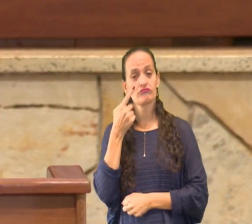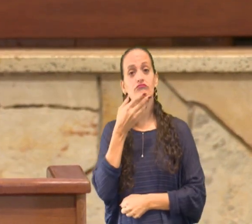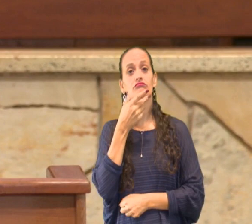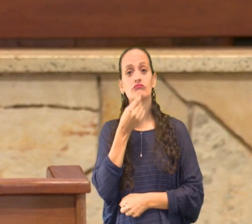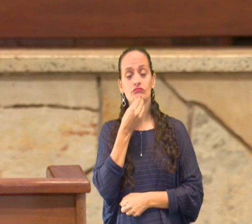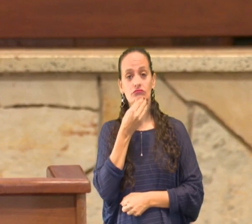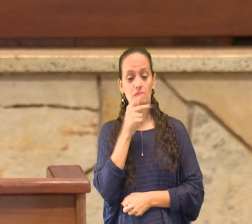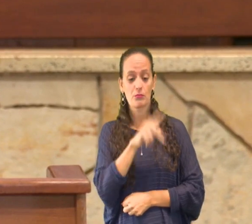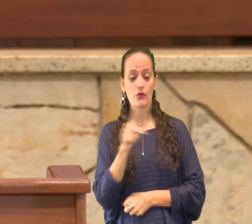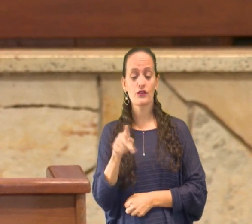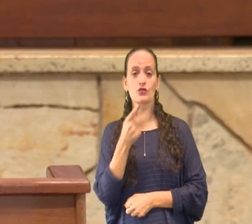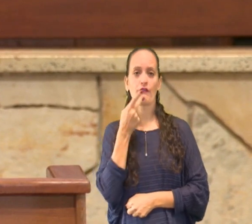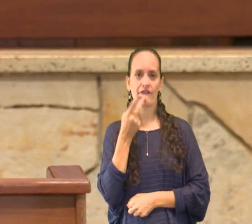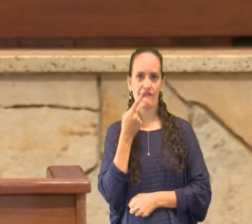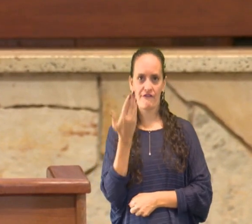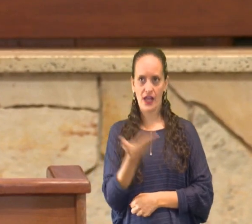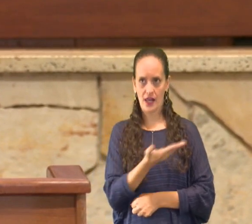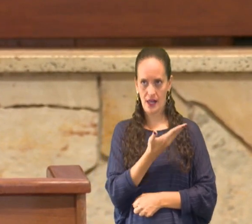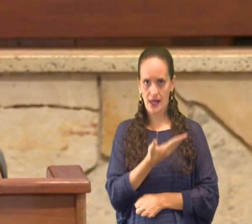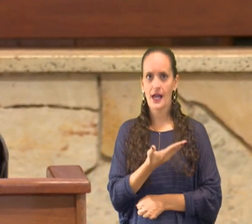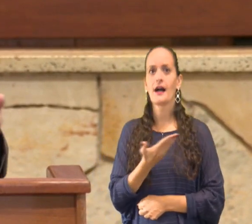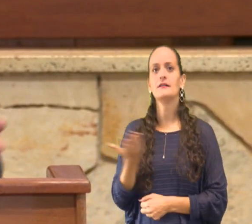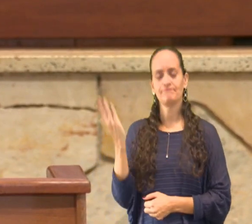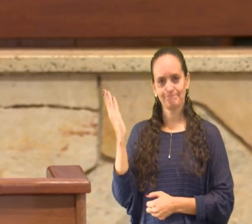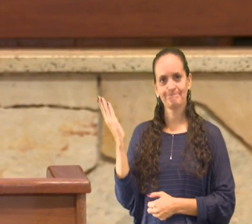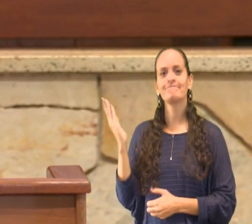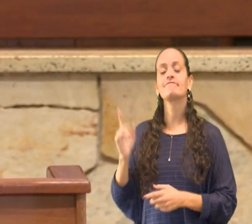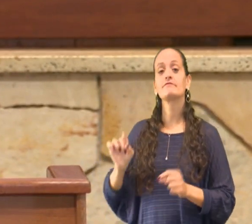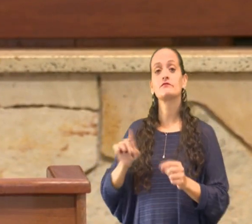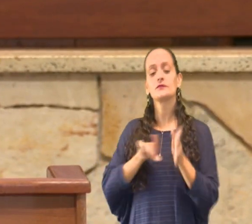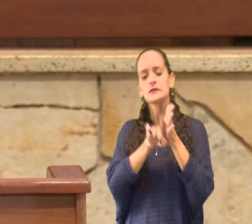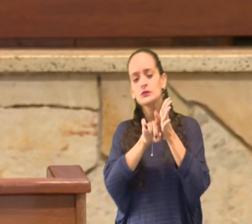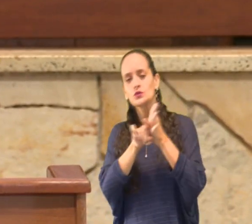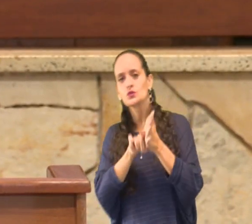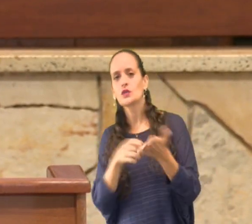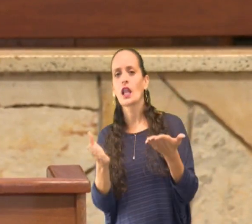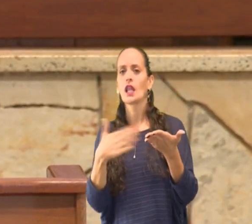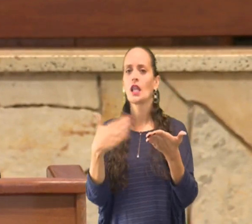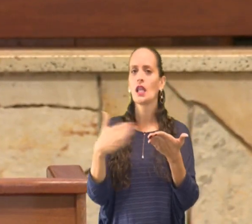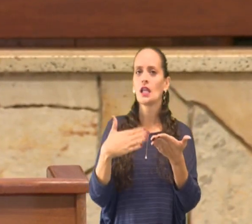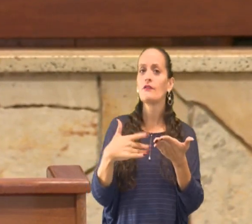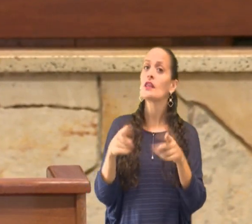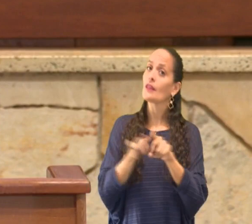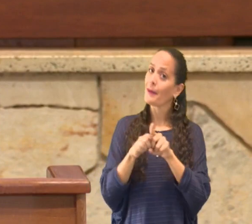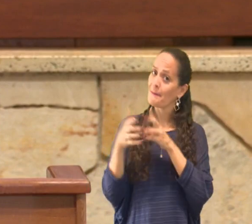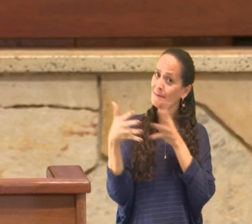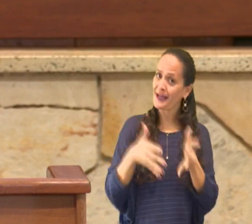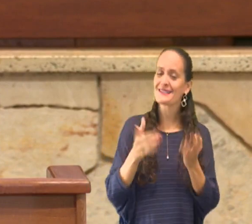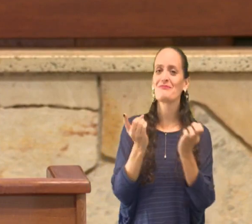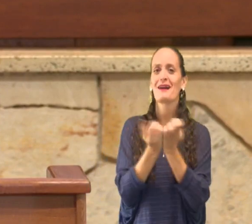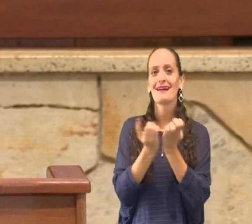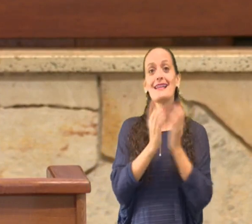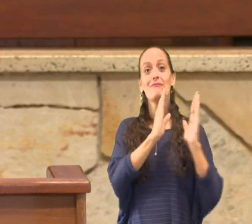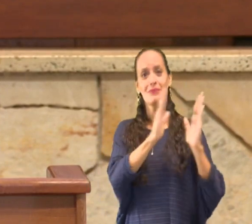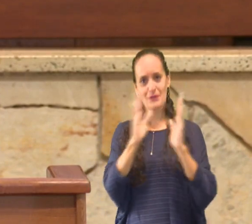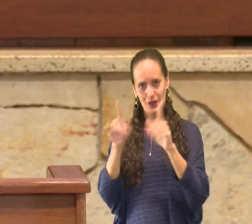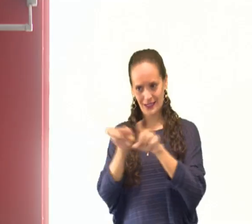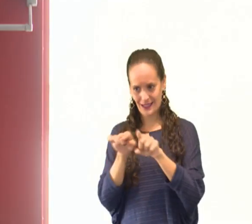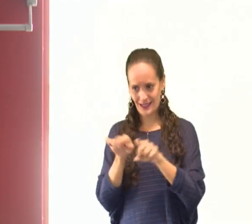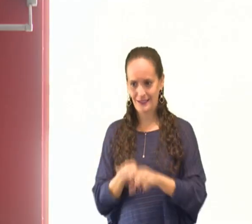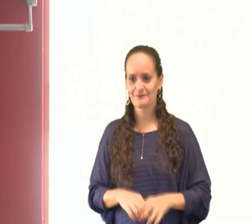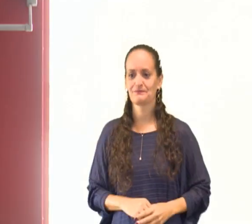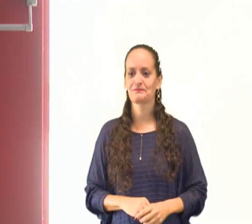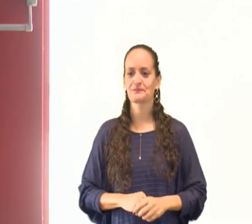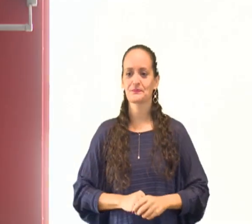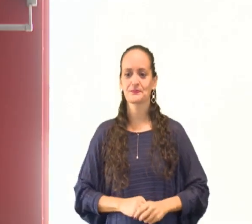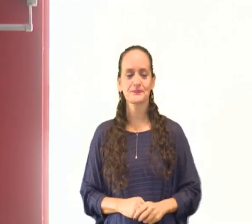um recado para os irmãos participarem, consultarem os livros e também frequentarem a nossa biblioteca. Irmão